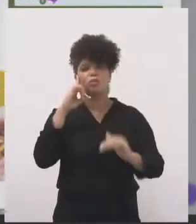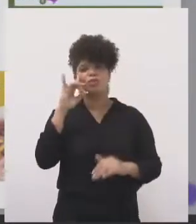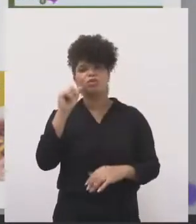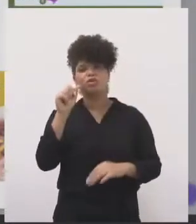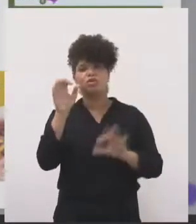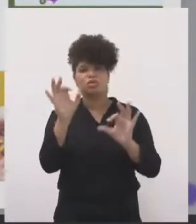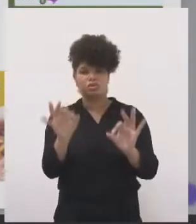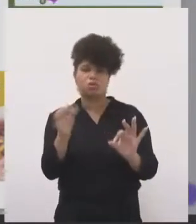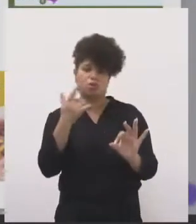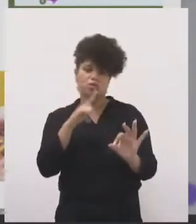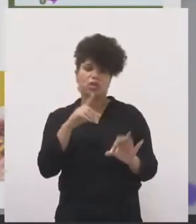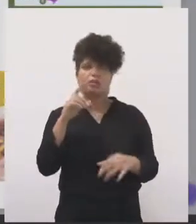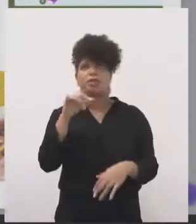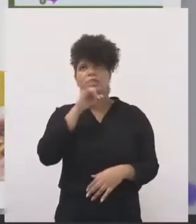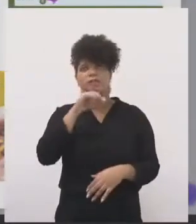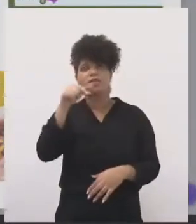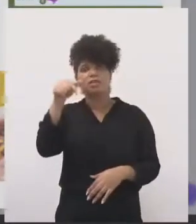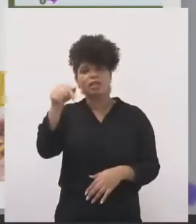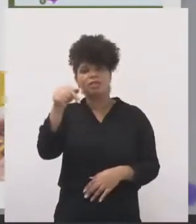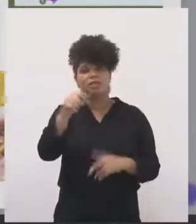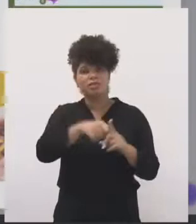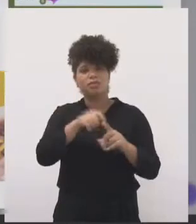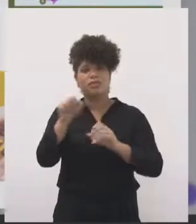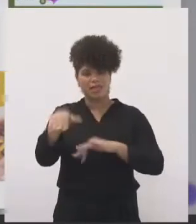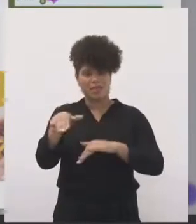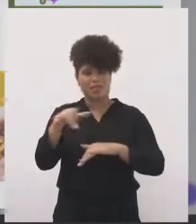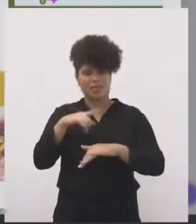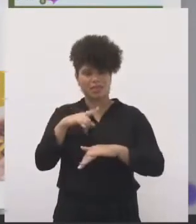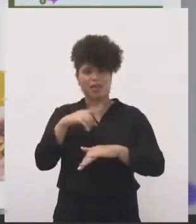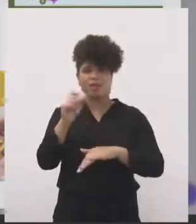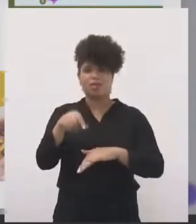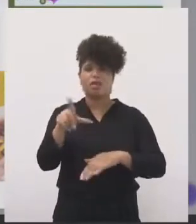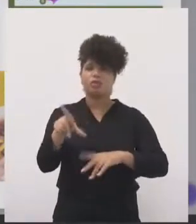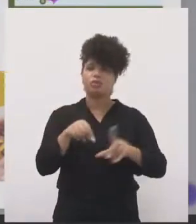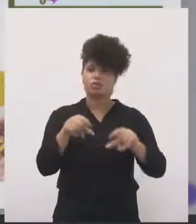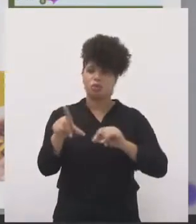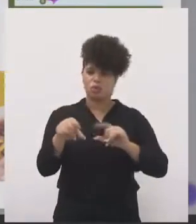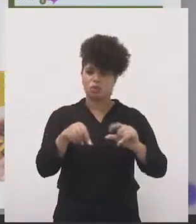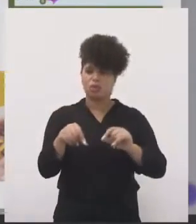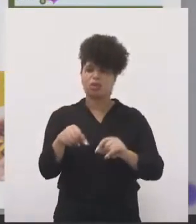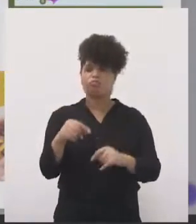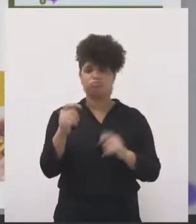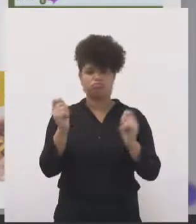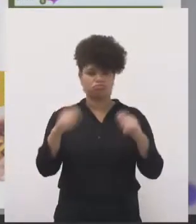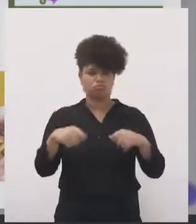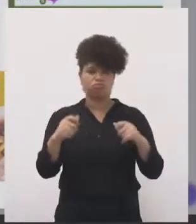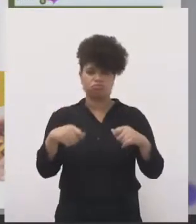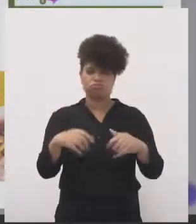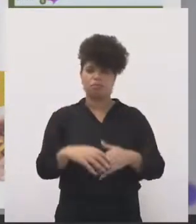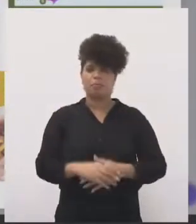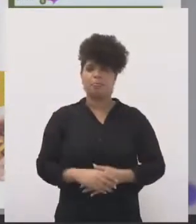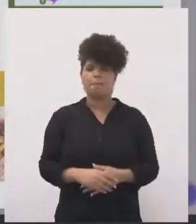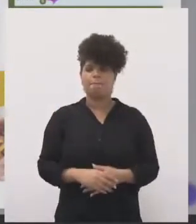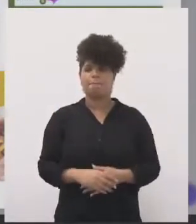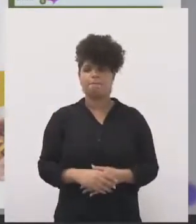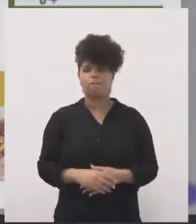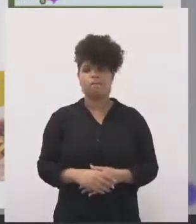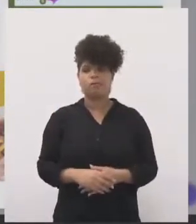exemplo, 7 de setembro, né, que nós tivemos, eu posso já deixar uma